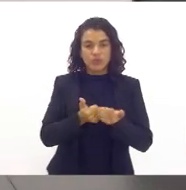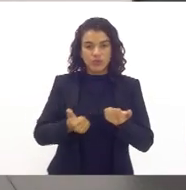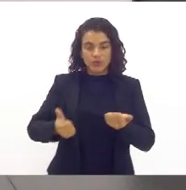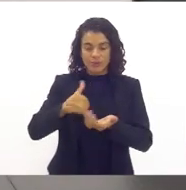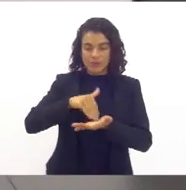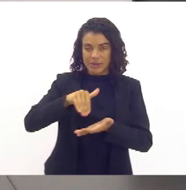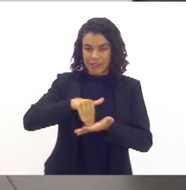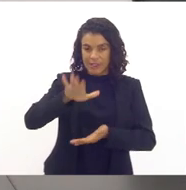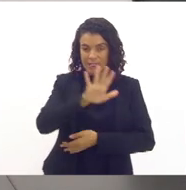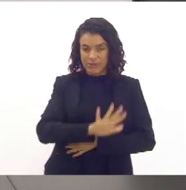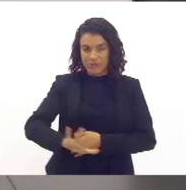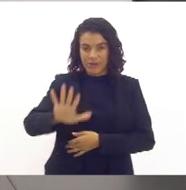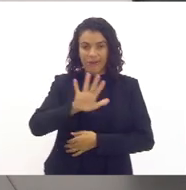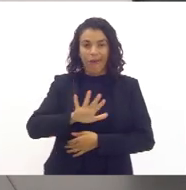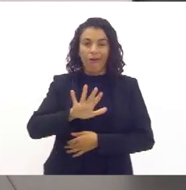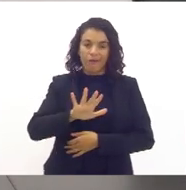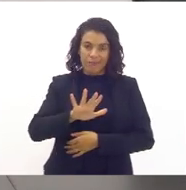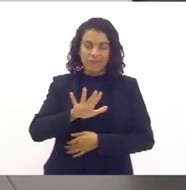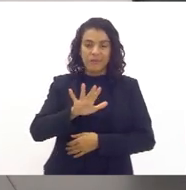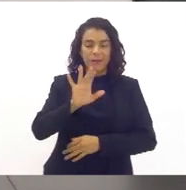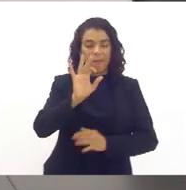de Planejamento.